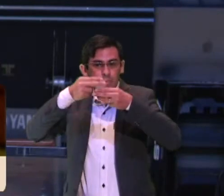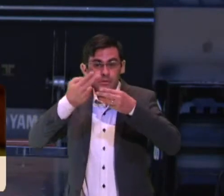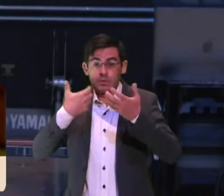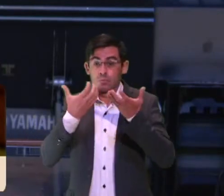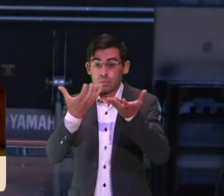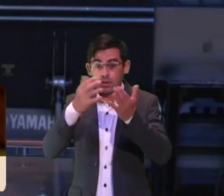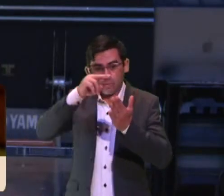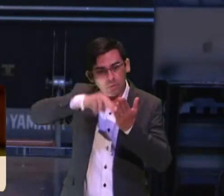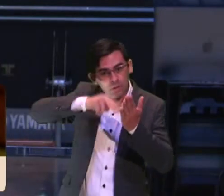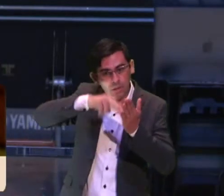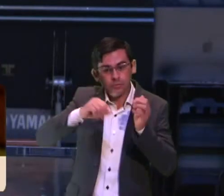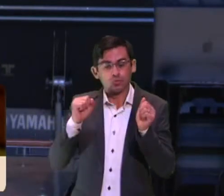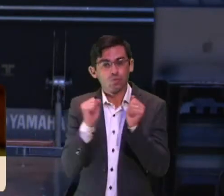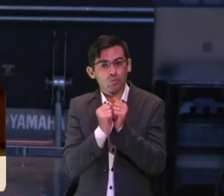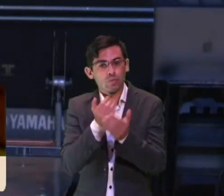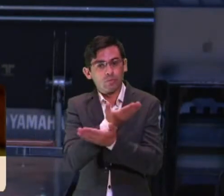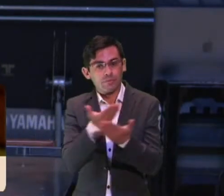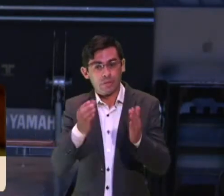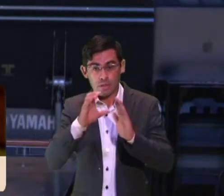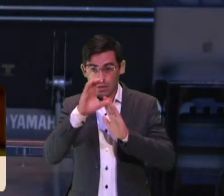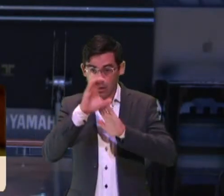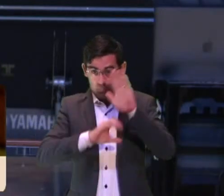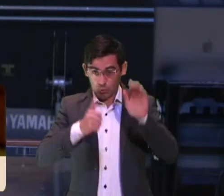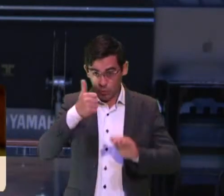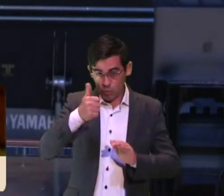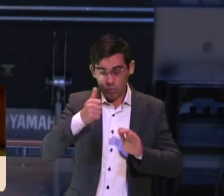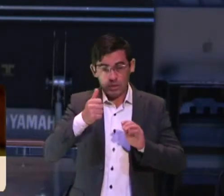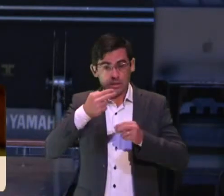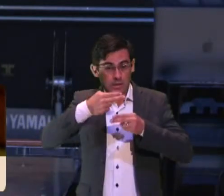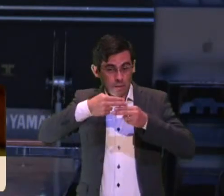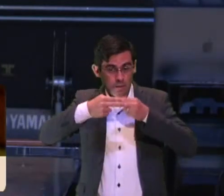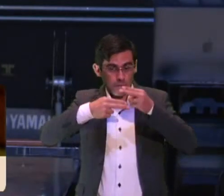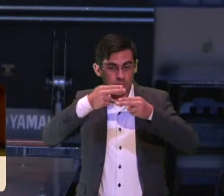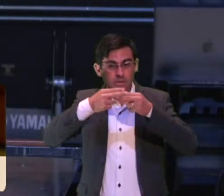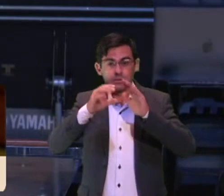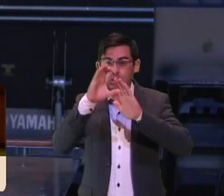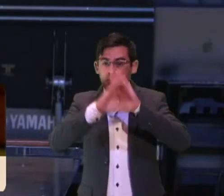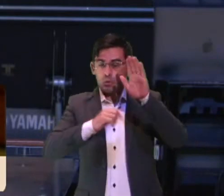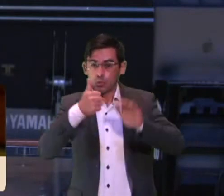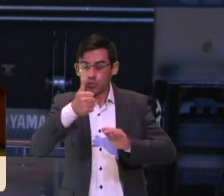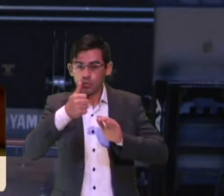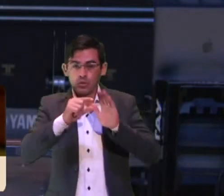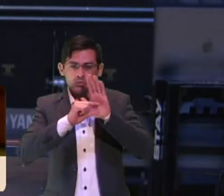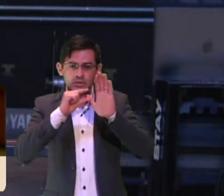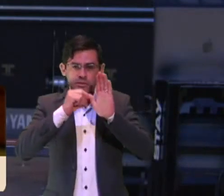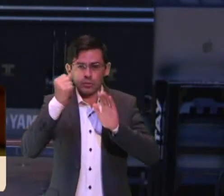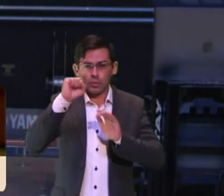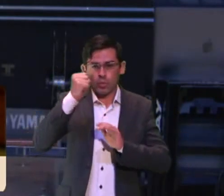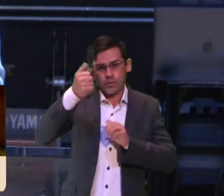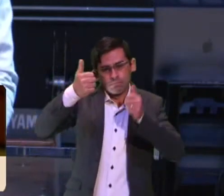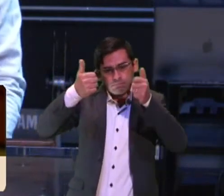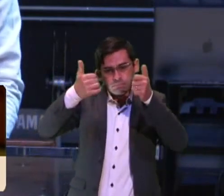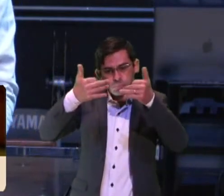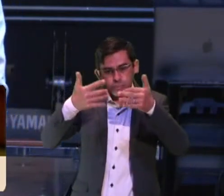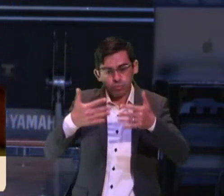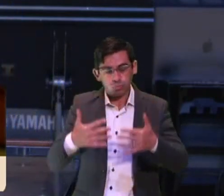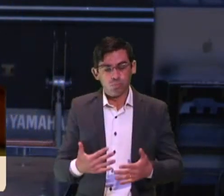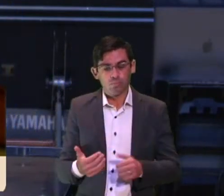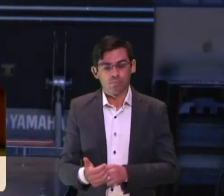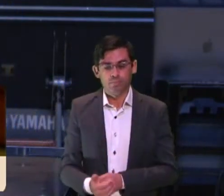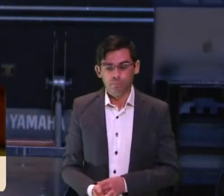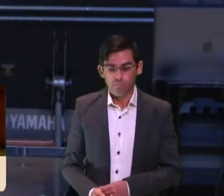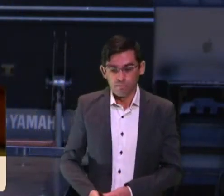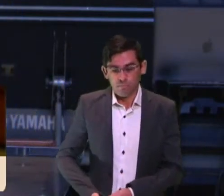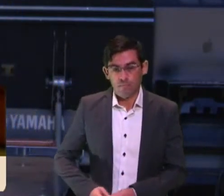com você, capítulo 1 de Neemias, do versículo 8 em diante. Diz assim a palavra do